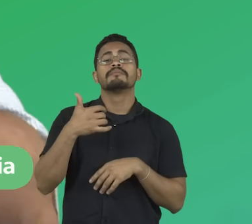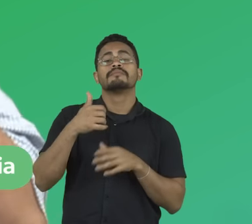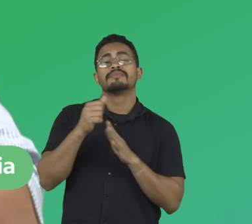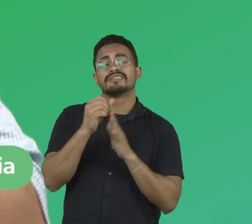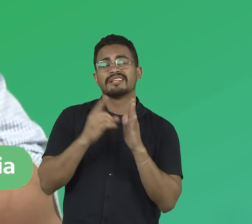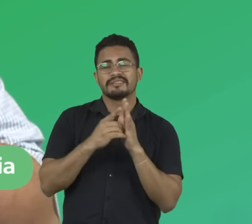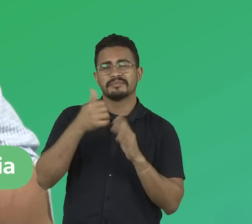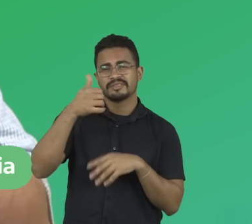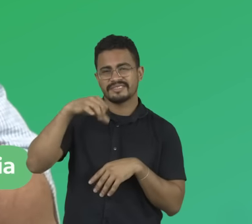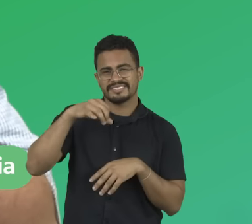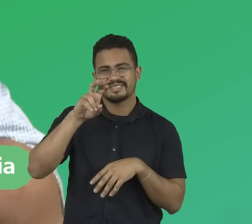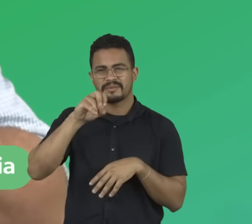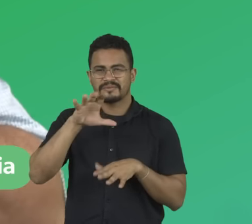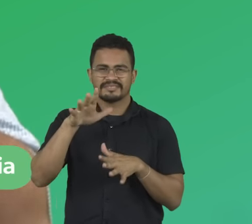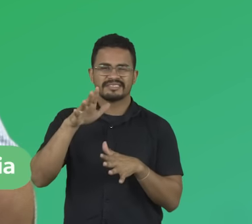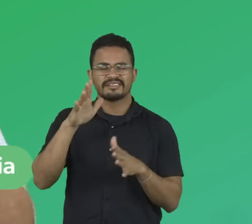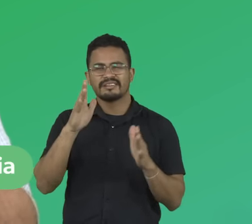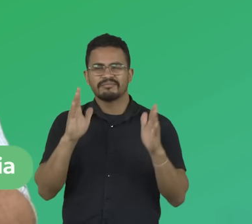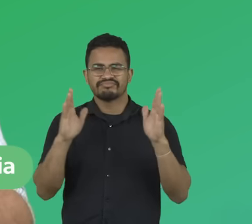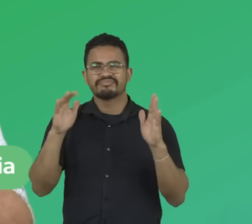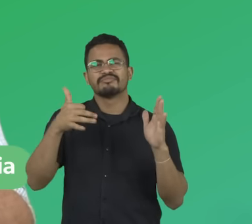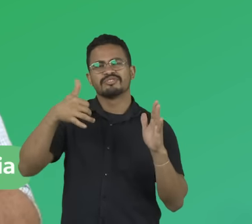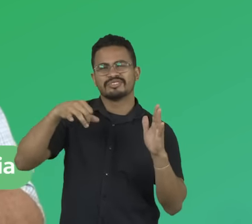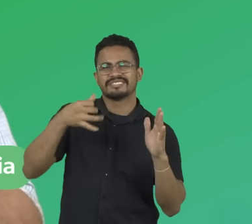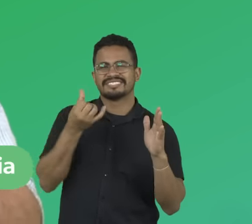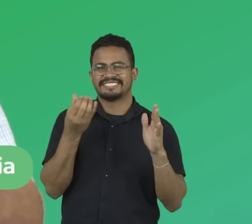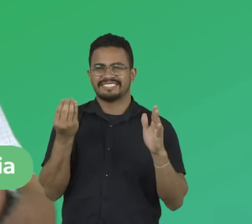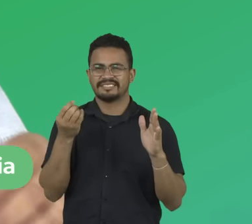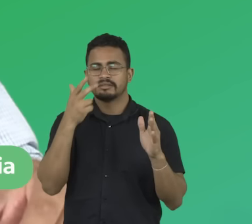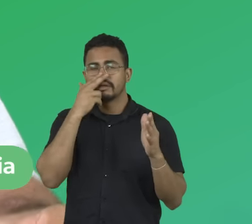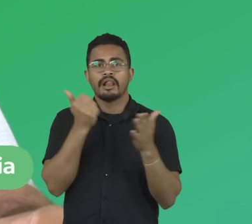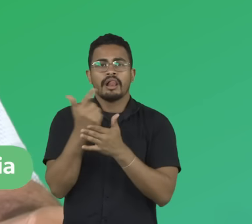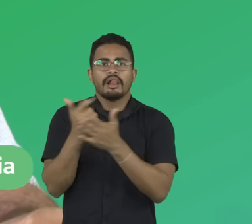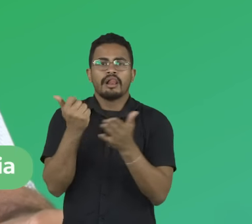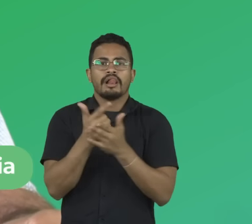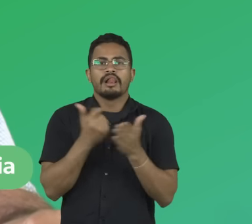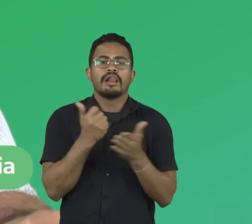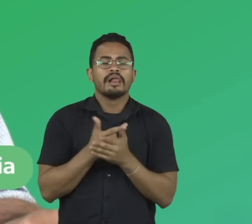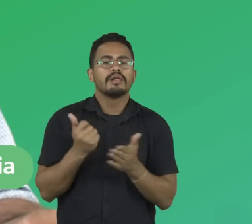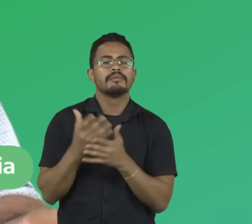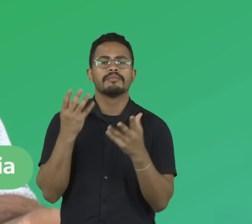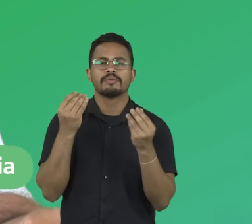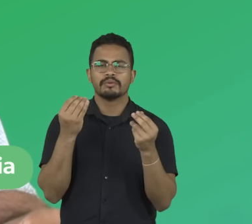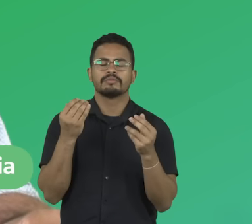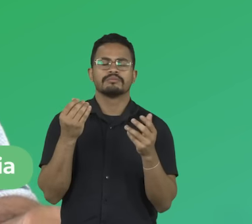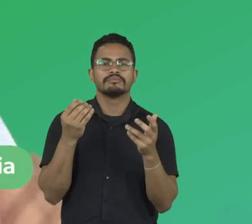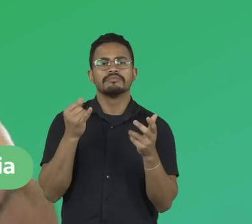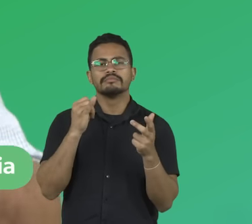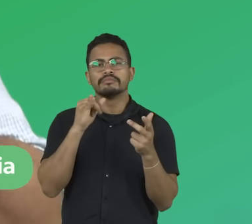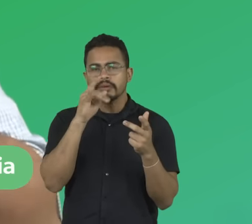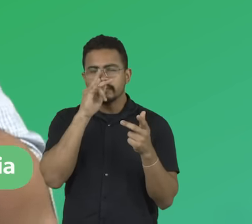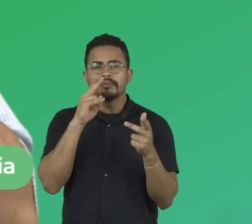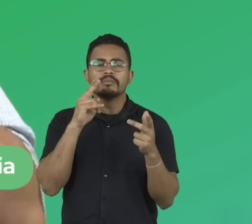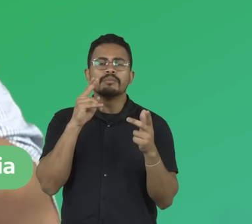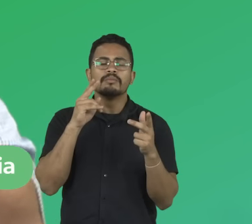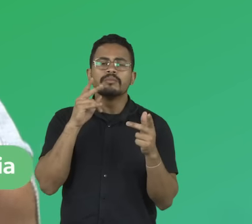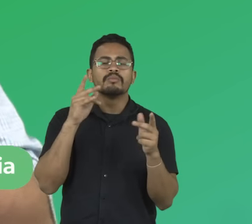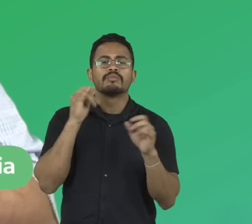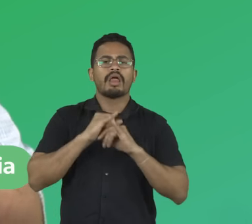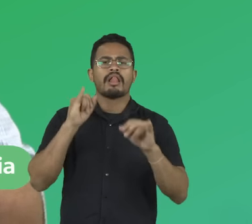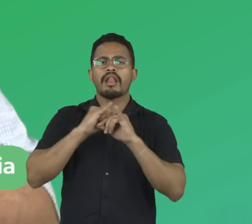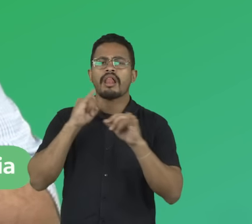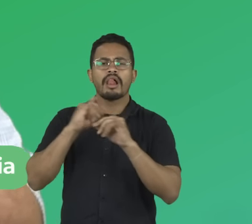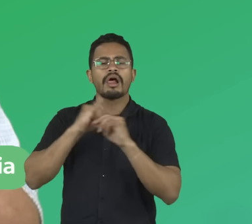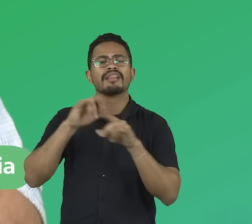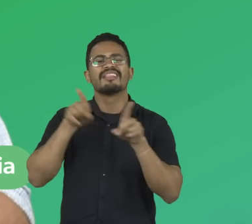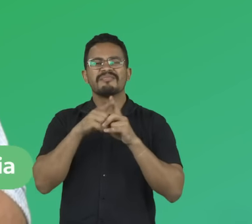com o consumo desenfreado. Por que esse consumo desenfreado? Com toda essa mudança de ritmo da propaganda e da obsolescência, a ciclagem desses